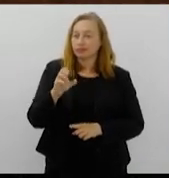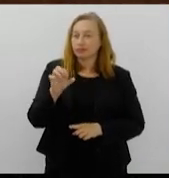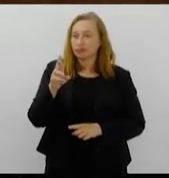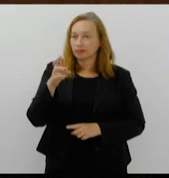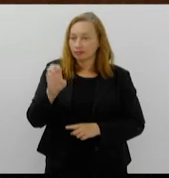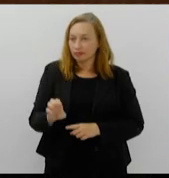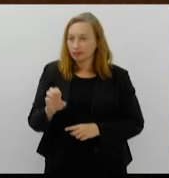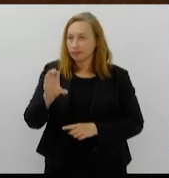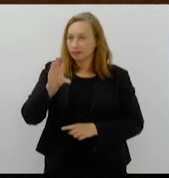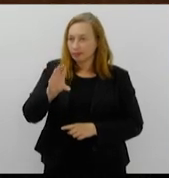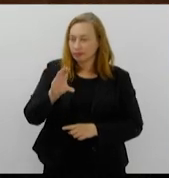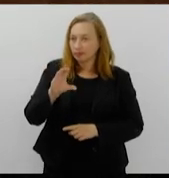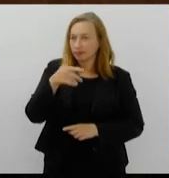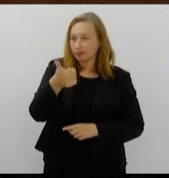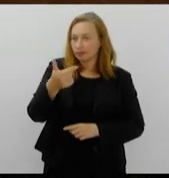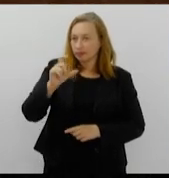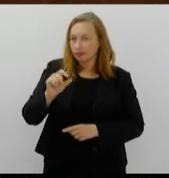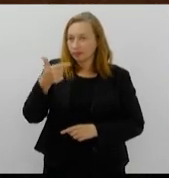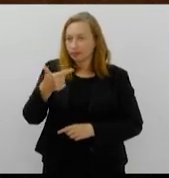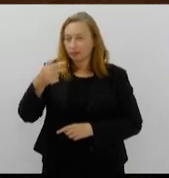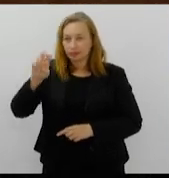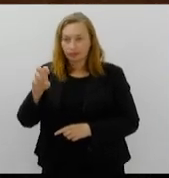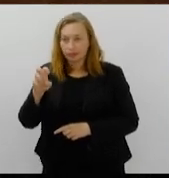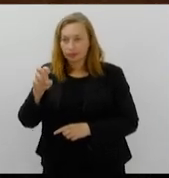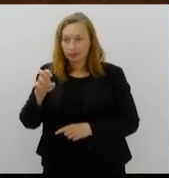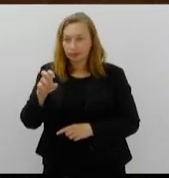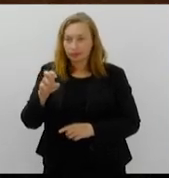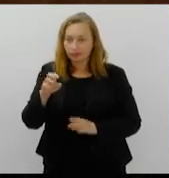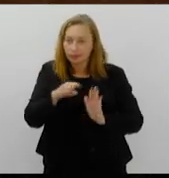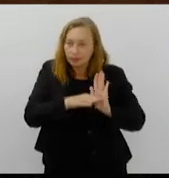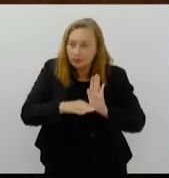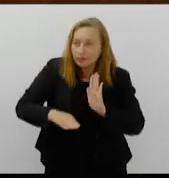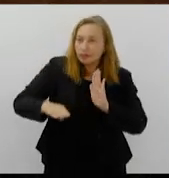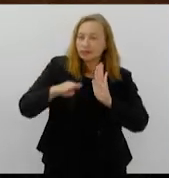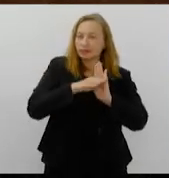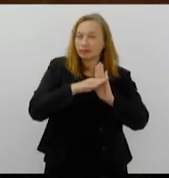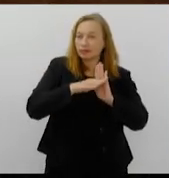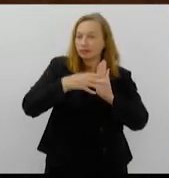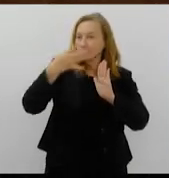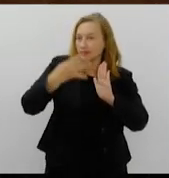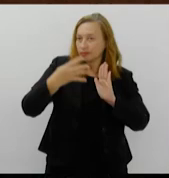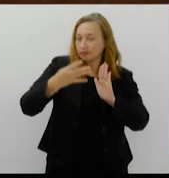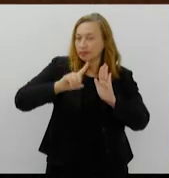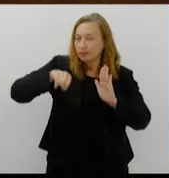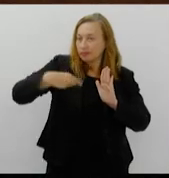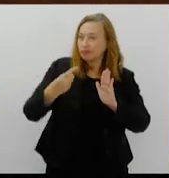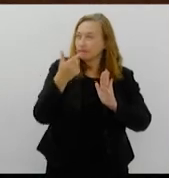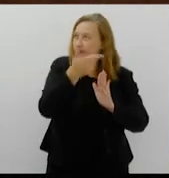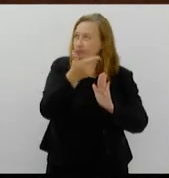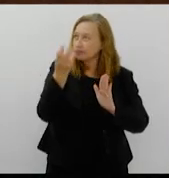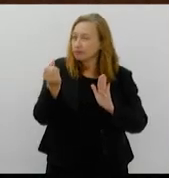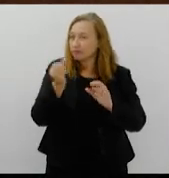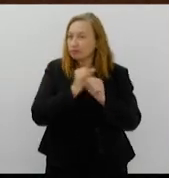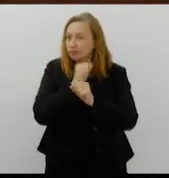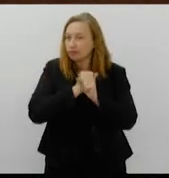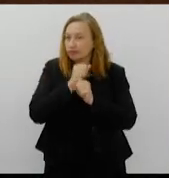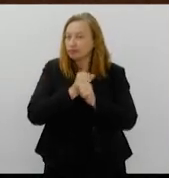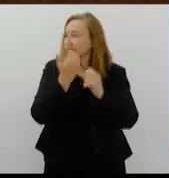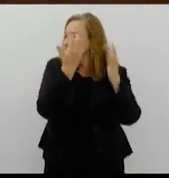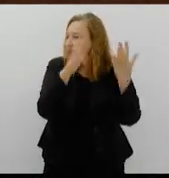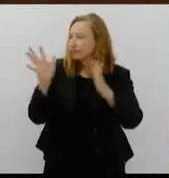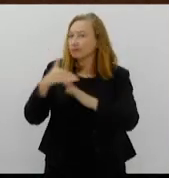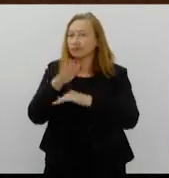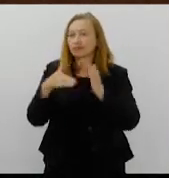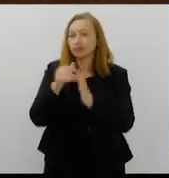em 2025 vai participar da Série B, após 26 anos. Quero aqui parabenizar toda a